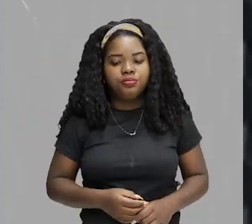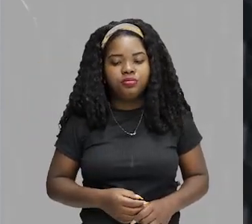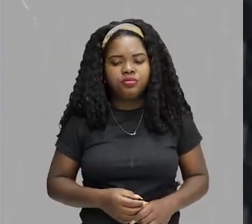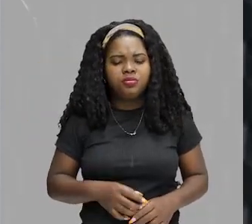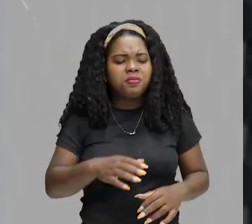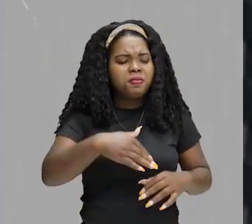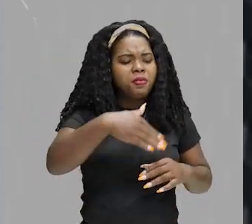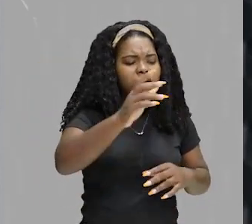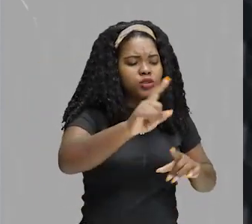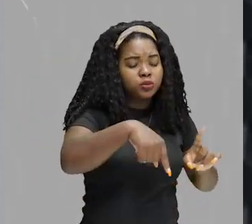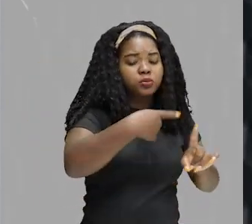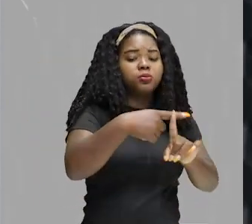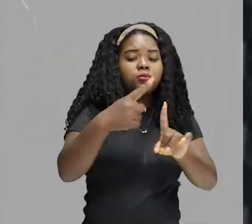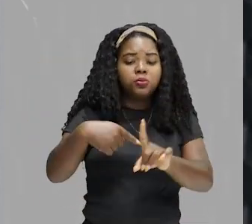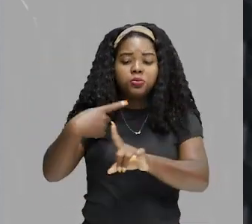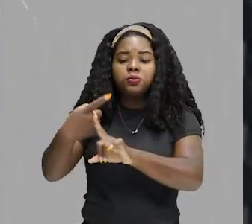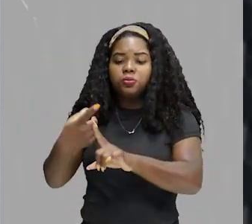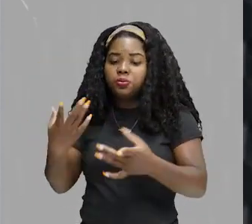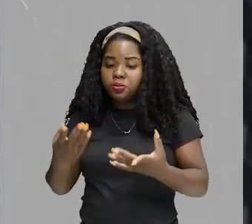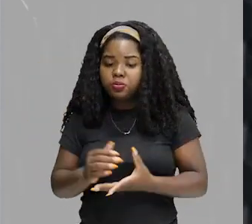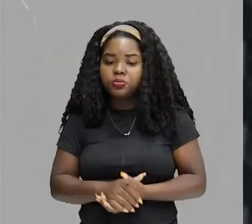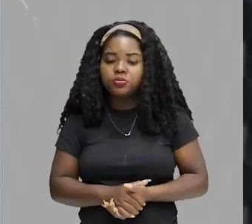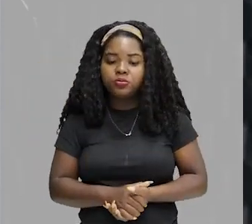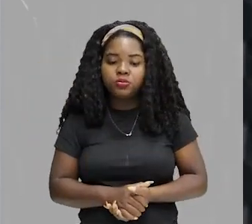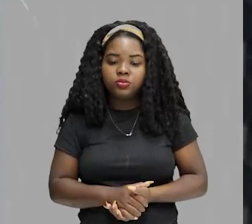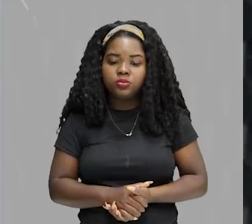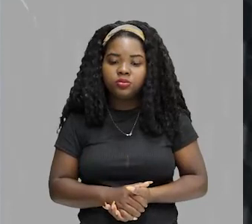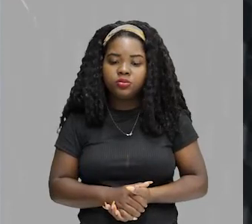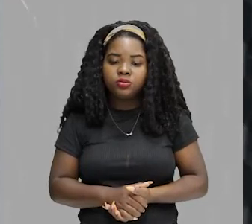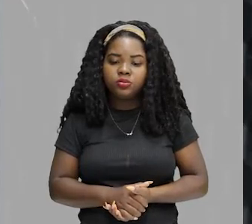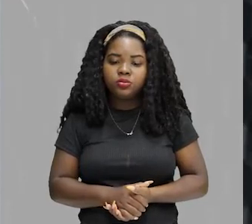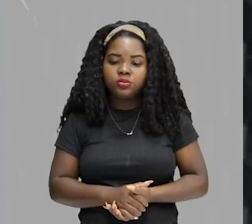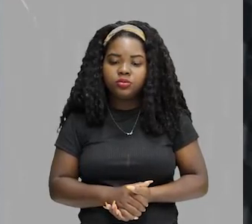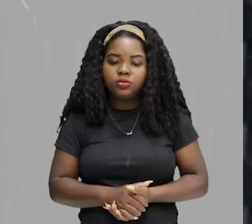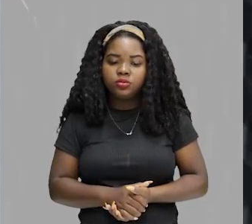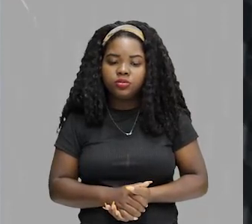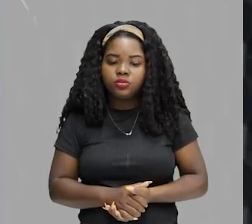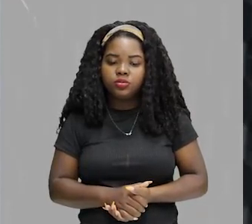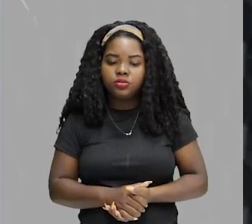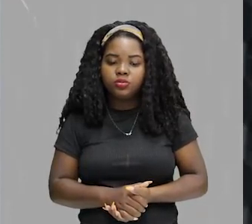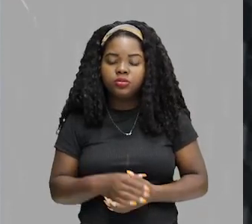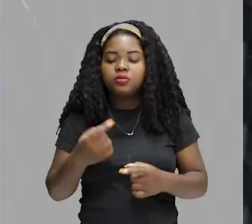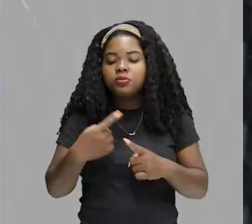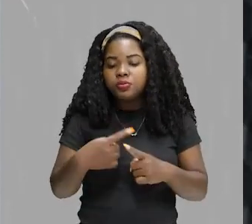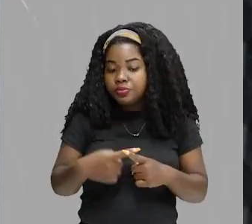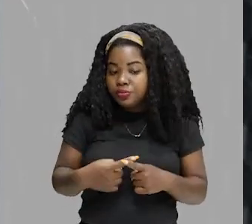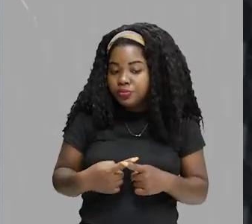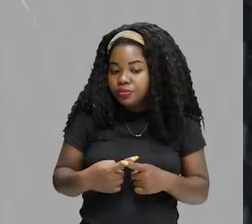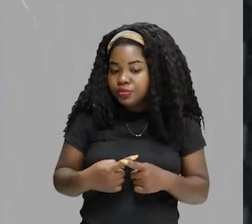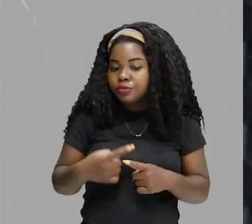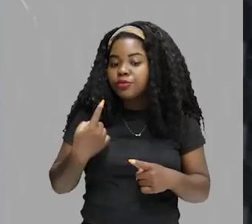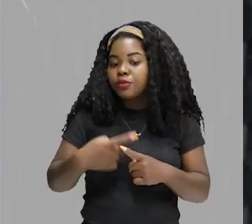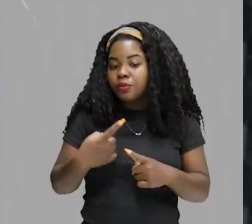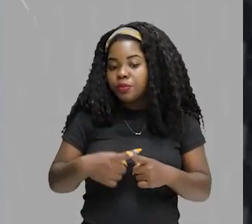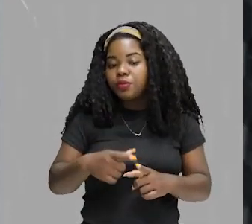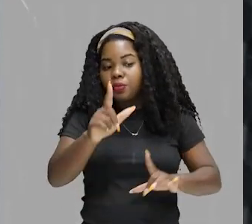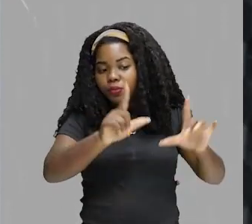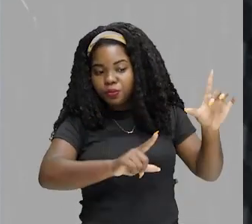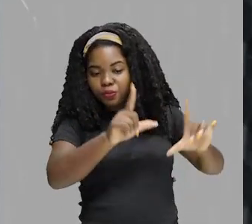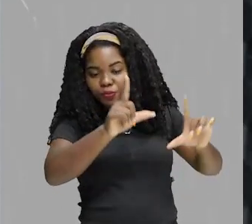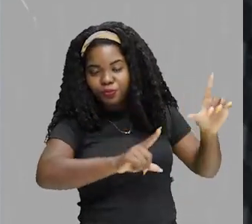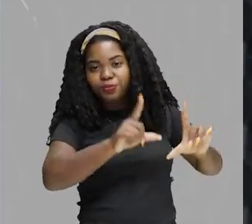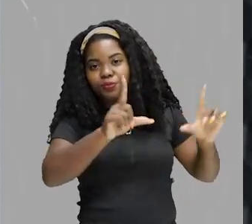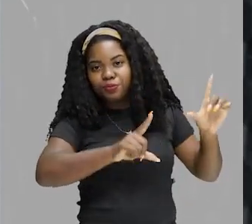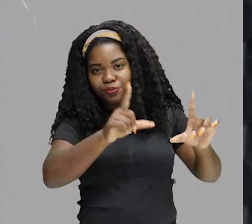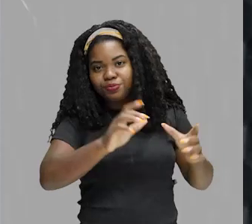do que o dobro do salário dele. Com patrocínios e parcerias. Isso por conta de quem? Por conta da mídia.